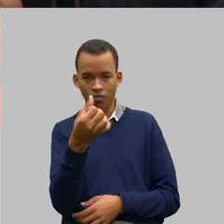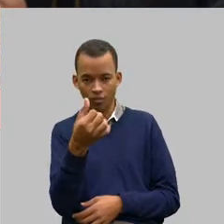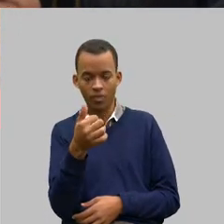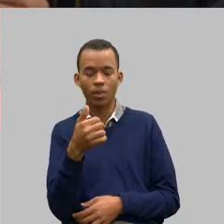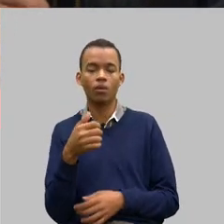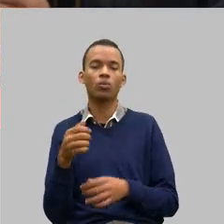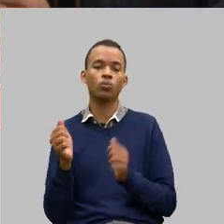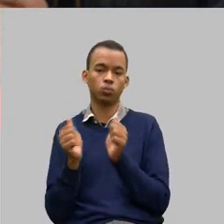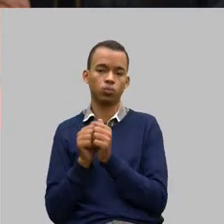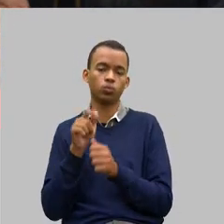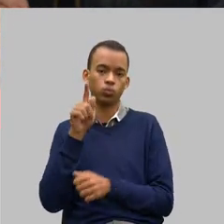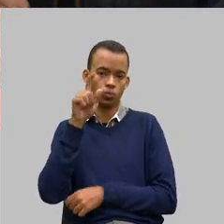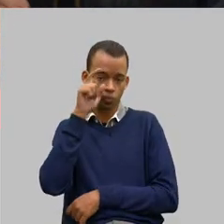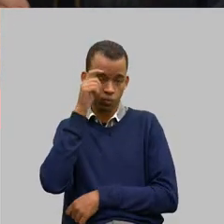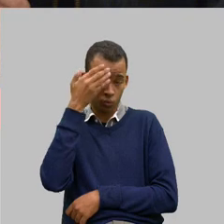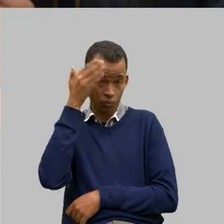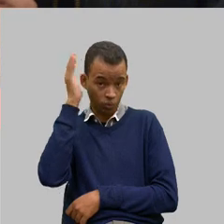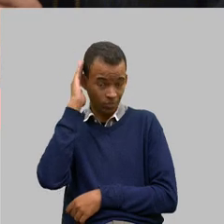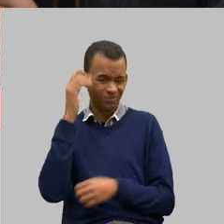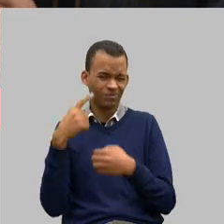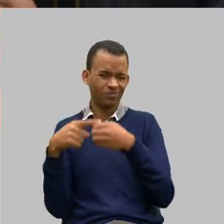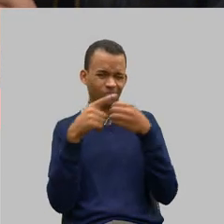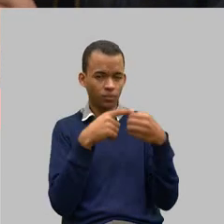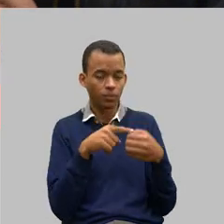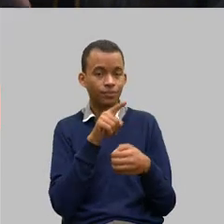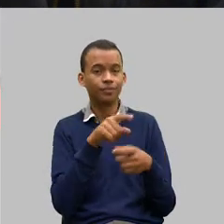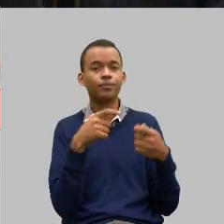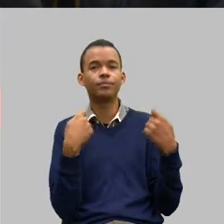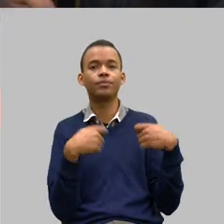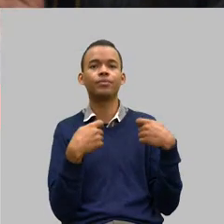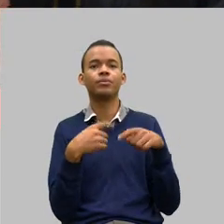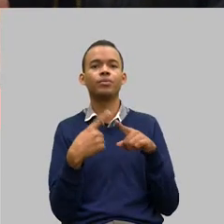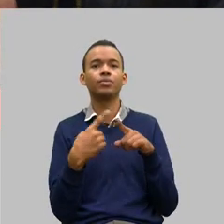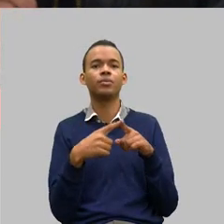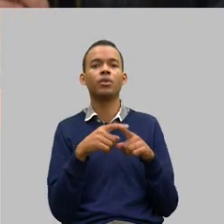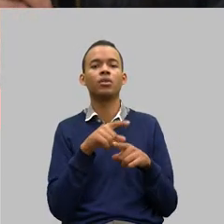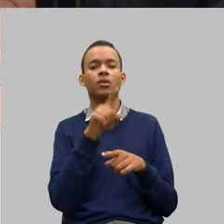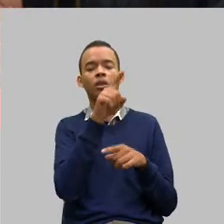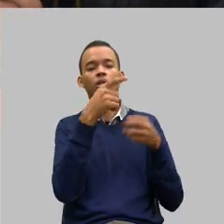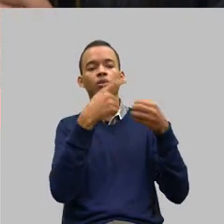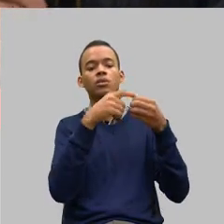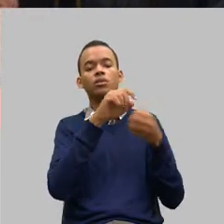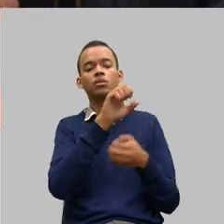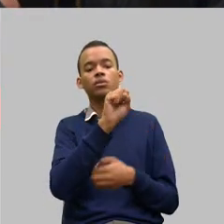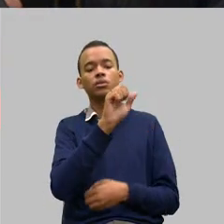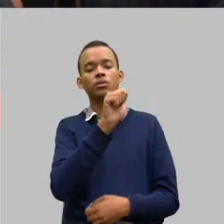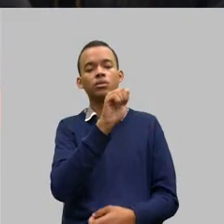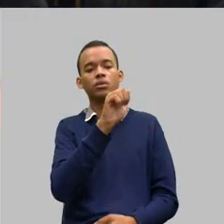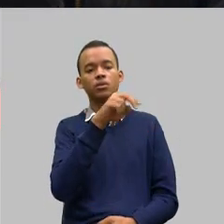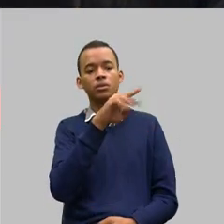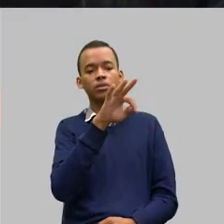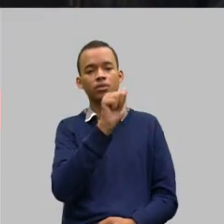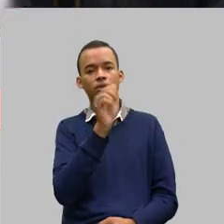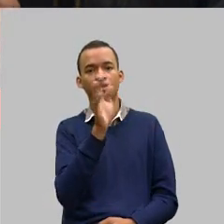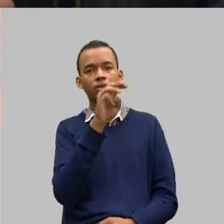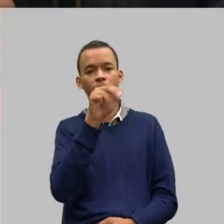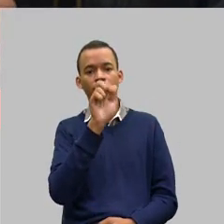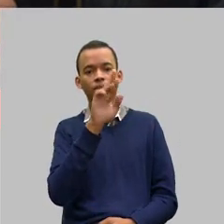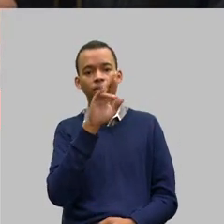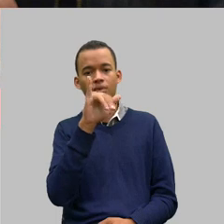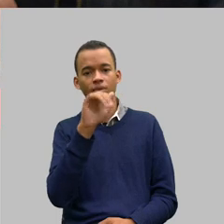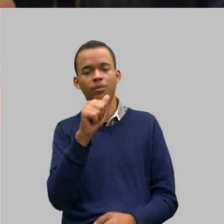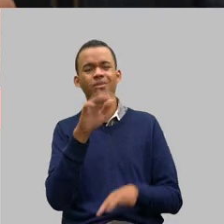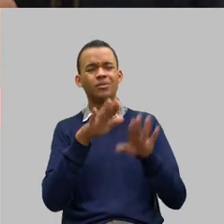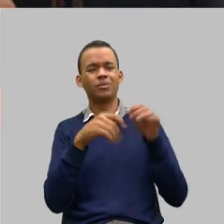Coroaci é importante demais porque que quem tá lá na região de São Pedro suaçui Santa Maria tem que dar a volta pro São